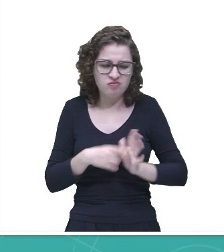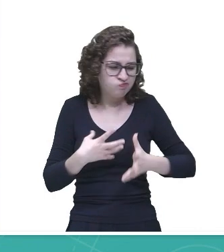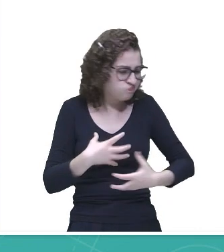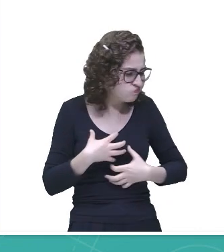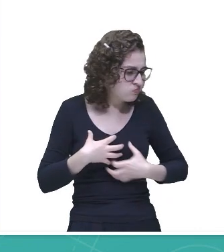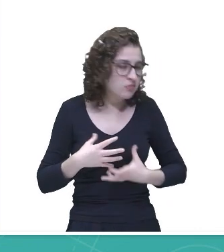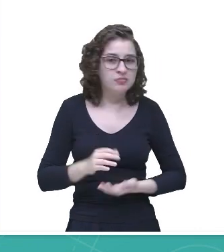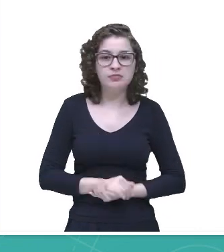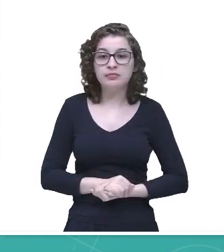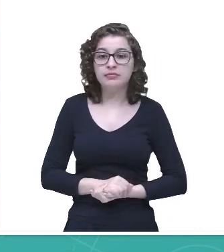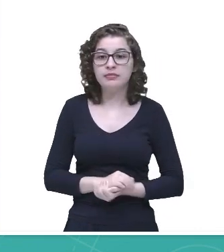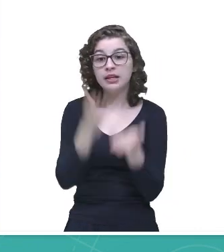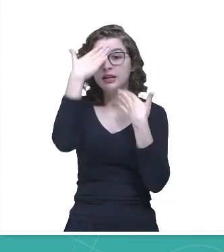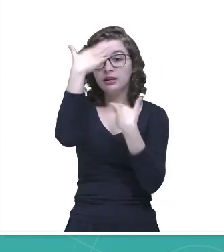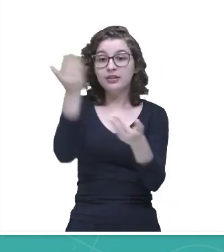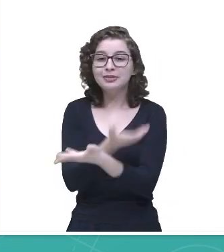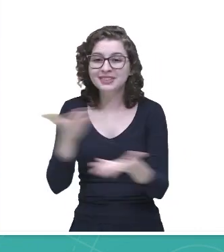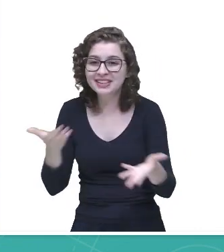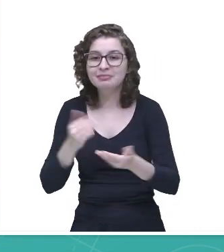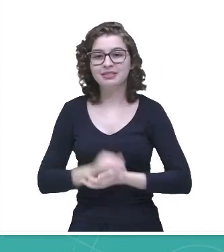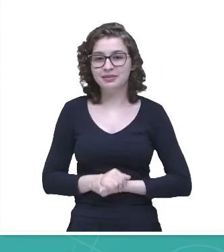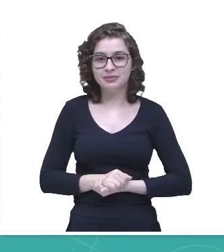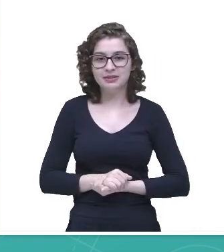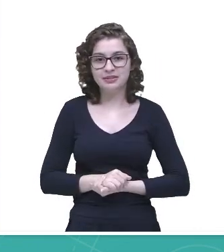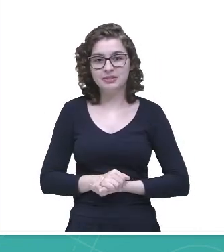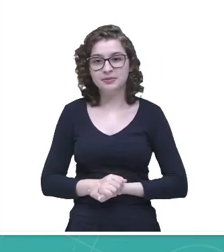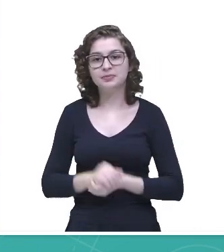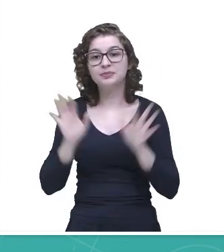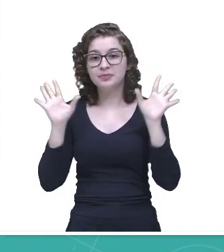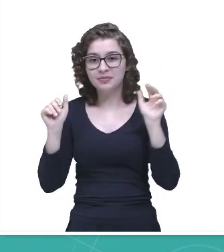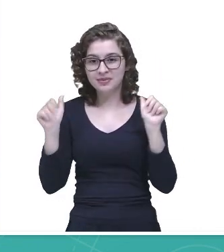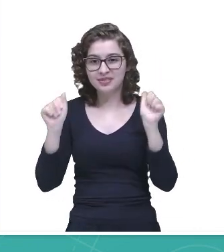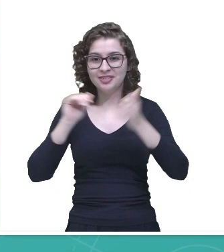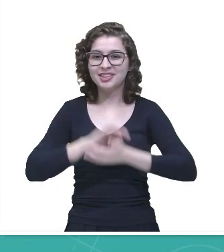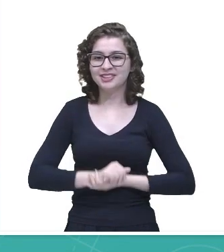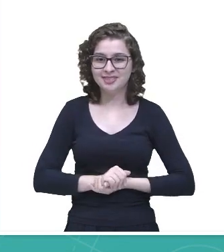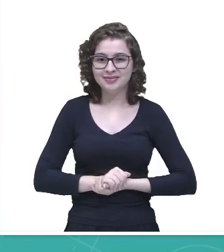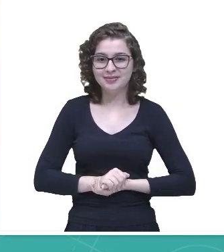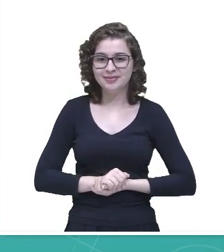muito obrigado pela participação de vocês e aguardo vocês na nossa próxima aula.